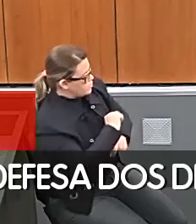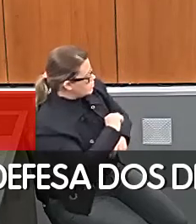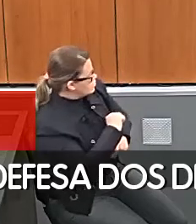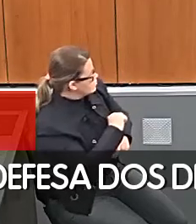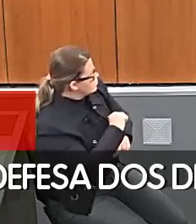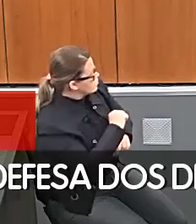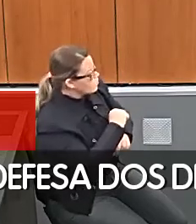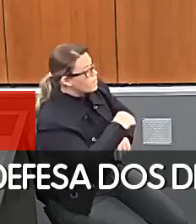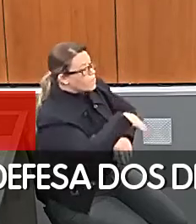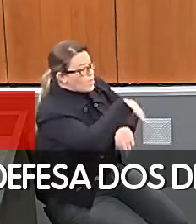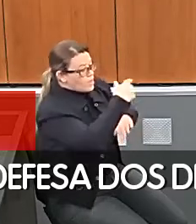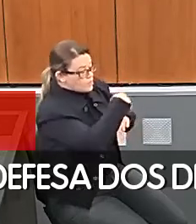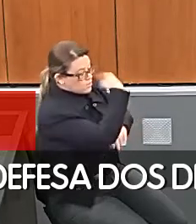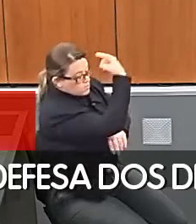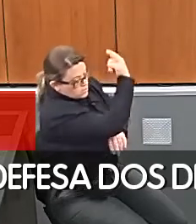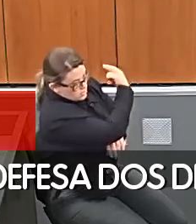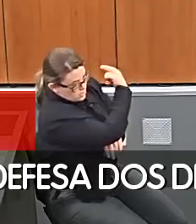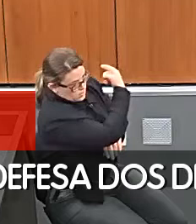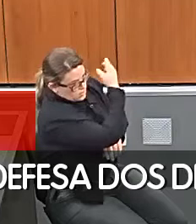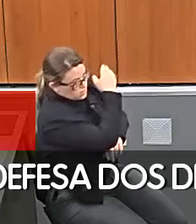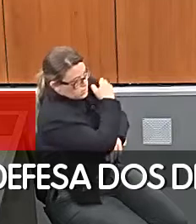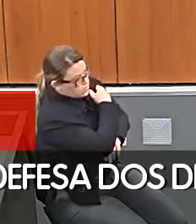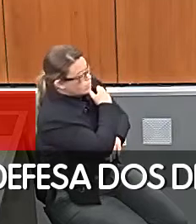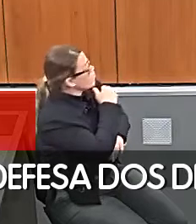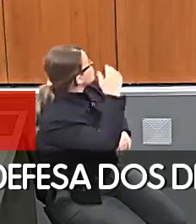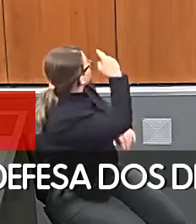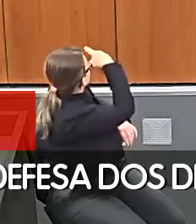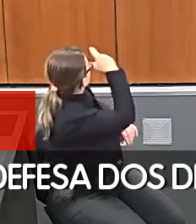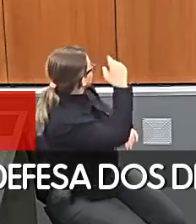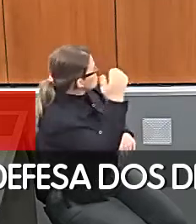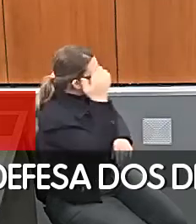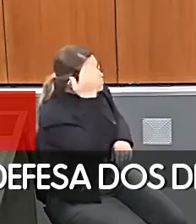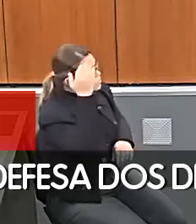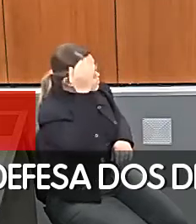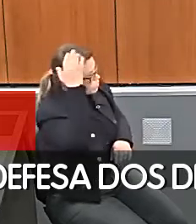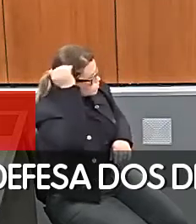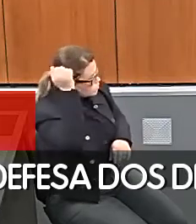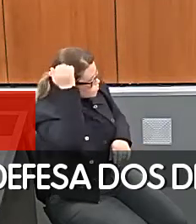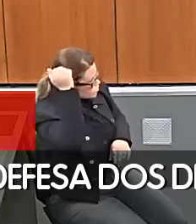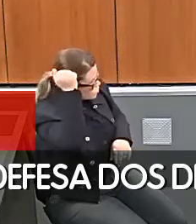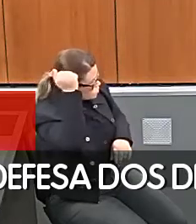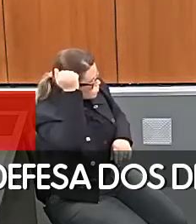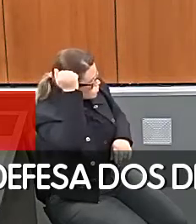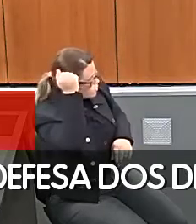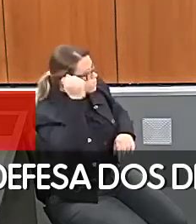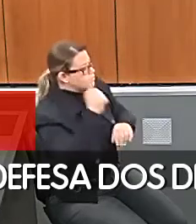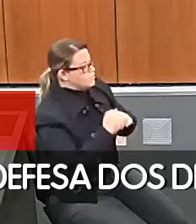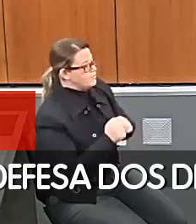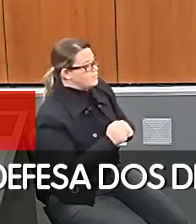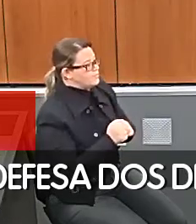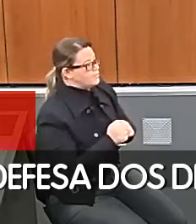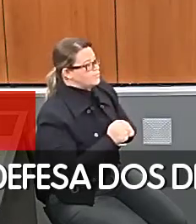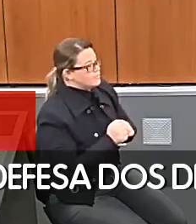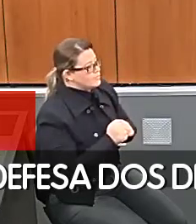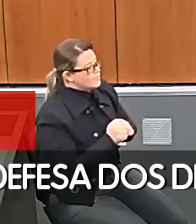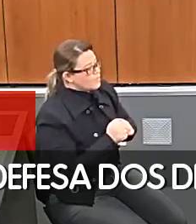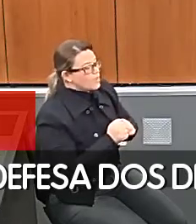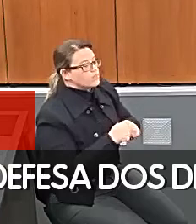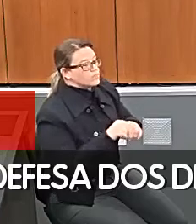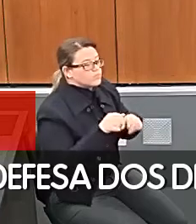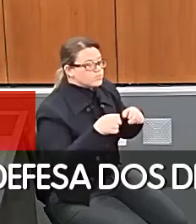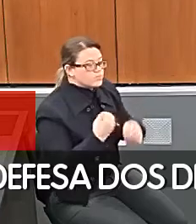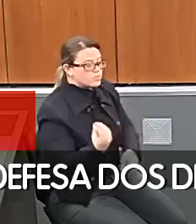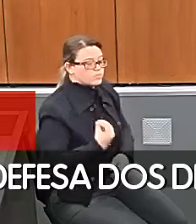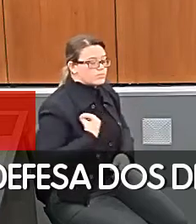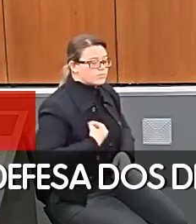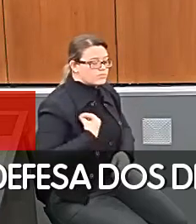Itabira. À minha direita, o jovem Samuel Dreyfus de Oliveira, é membro da